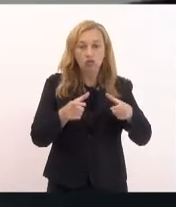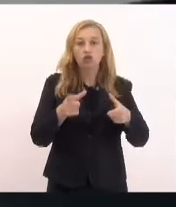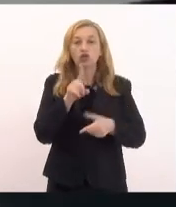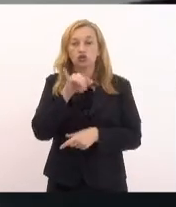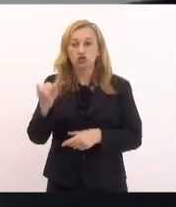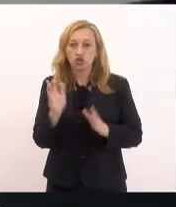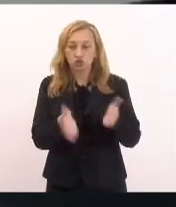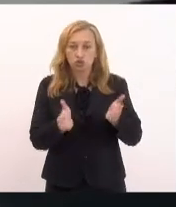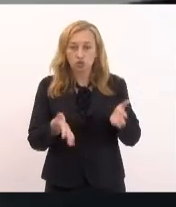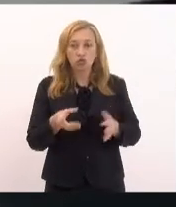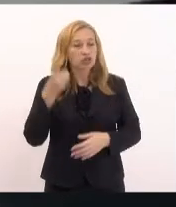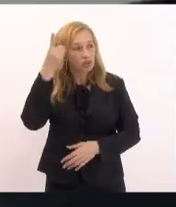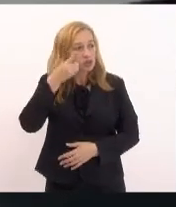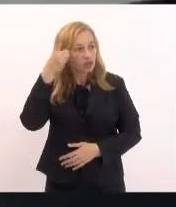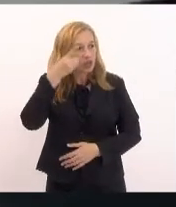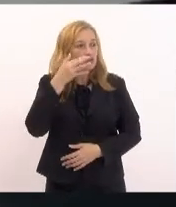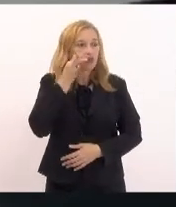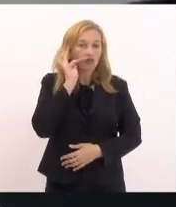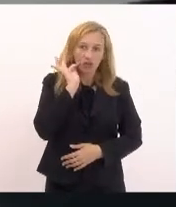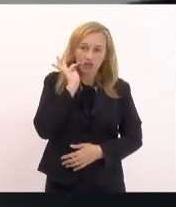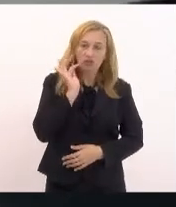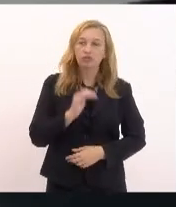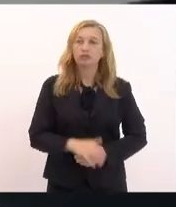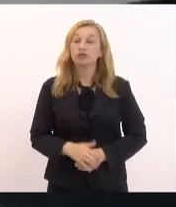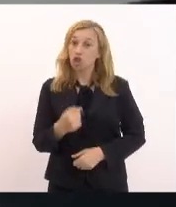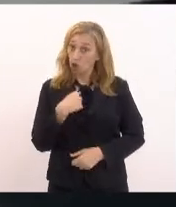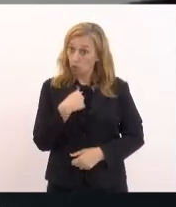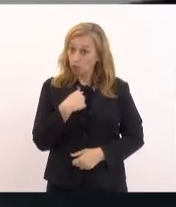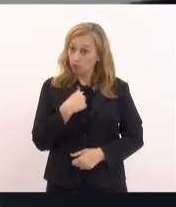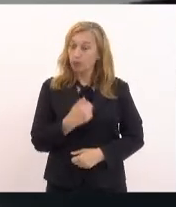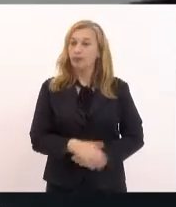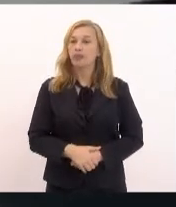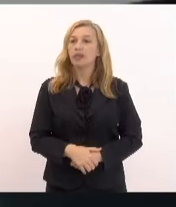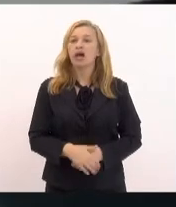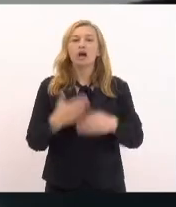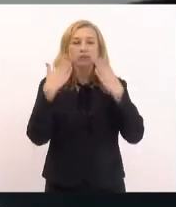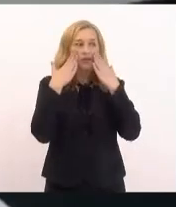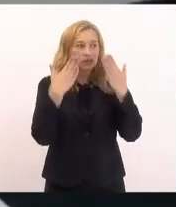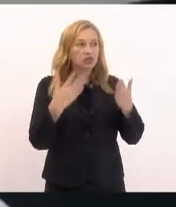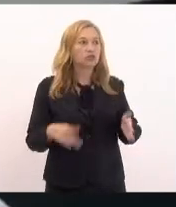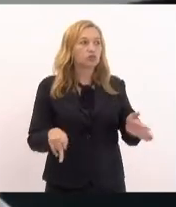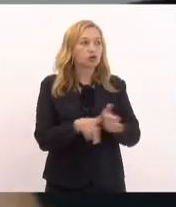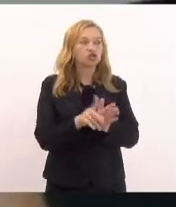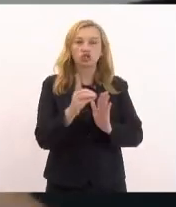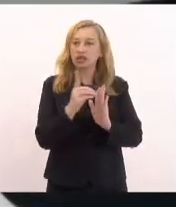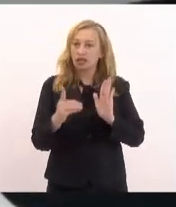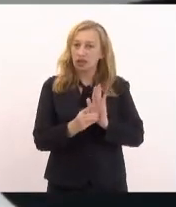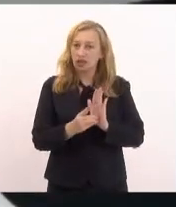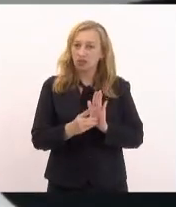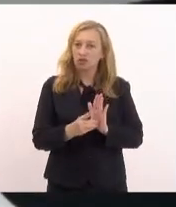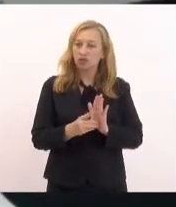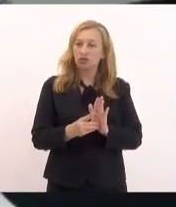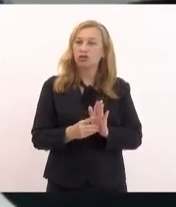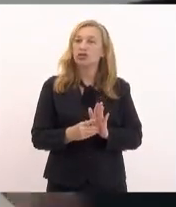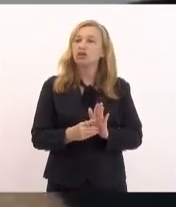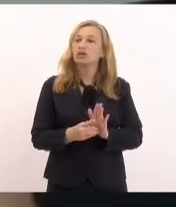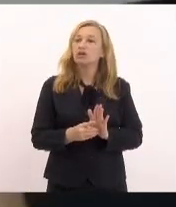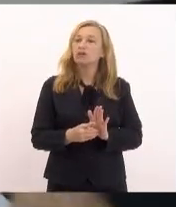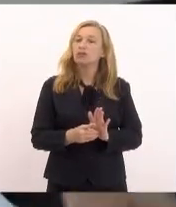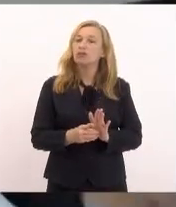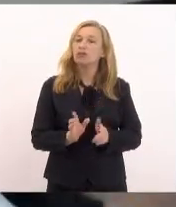hoje, o deputado Flávio Serafini e eu apresentamos um projeto de decreto legislativo para